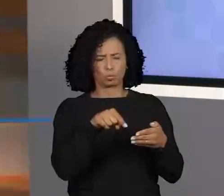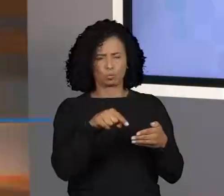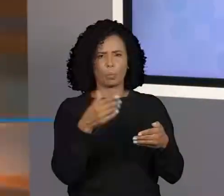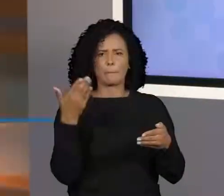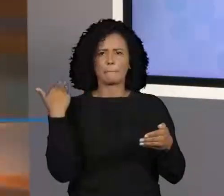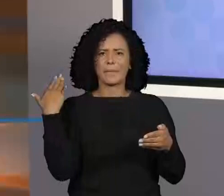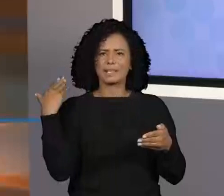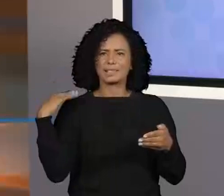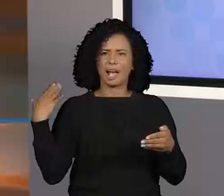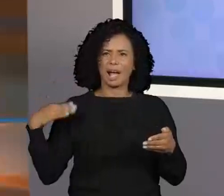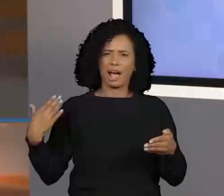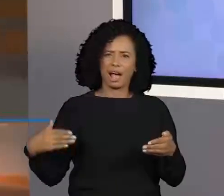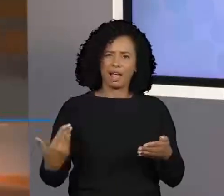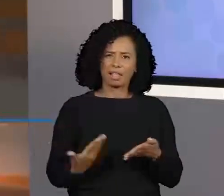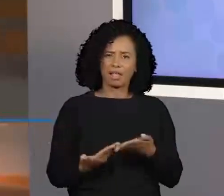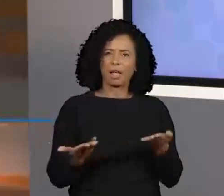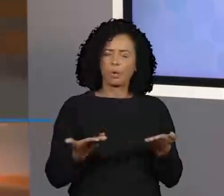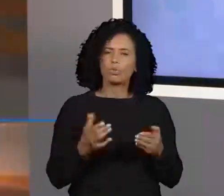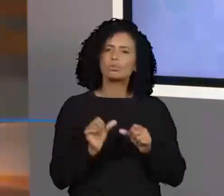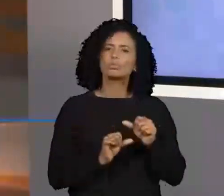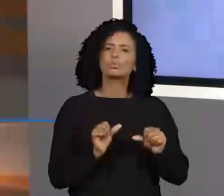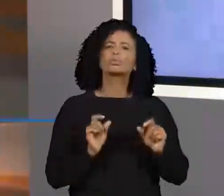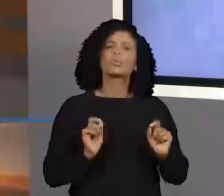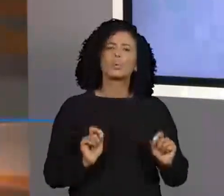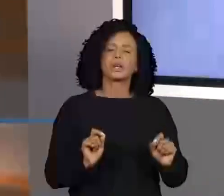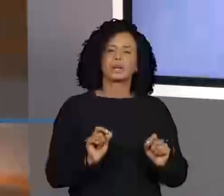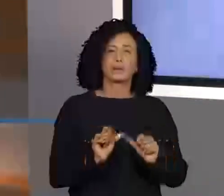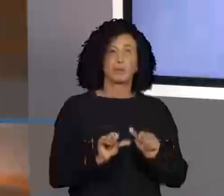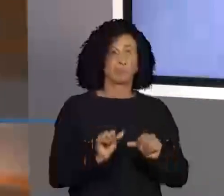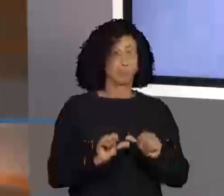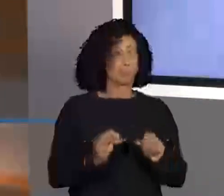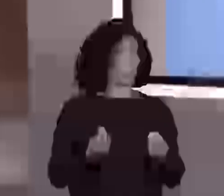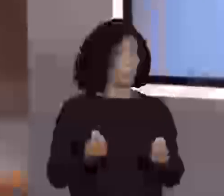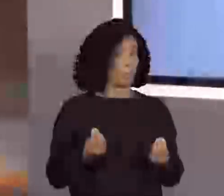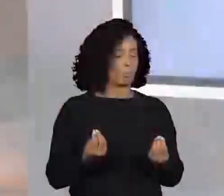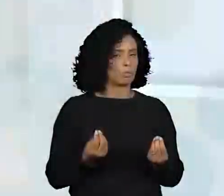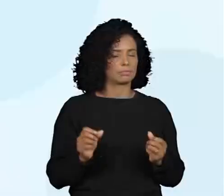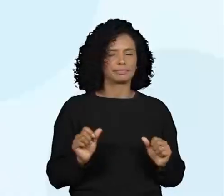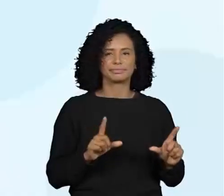tempo. Muito bem. Vamos lá. Vamos para a tela.